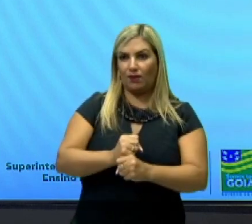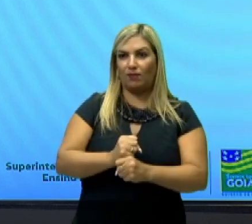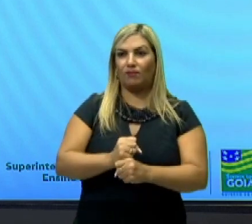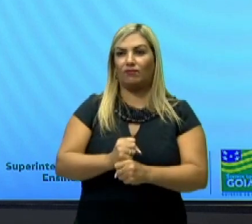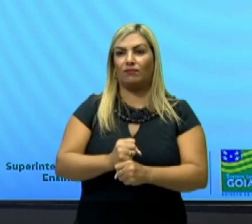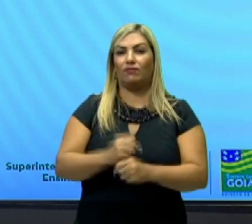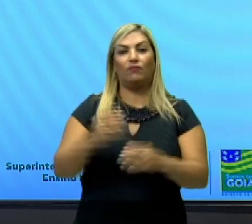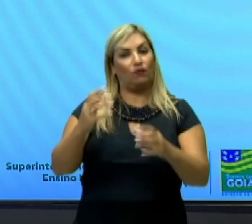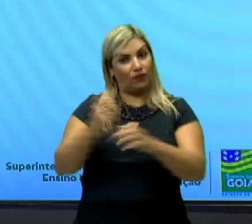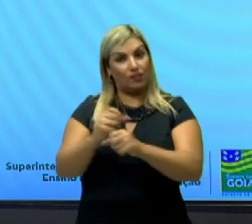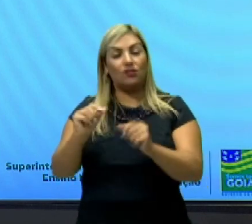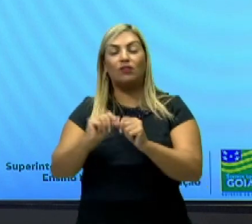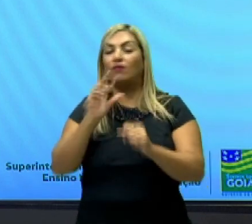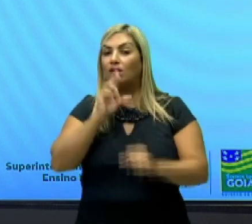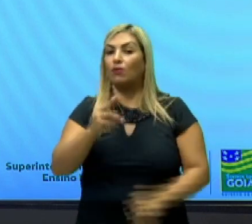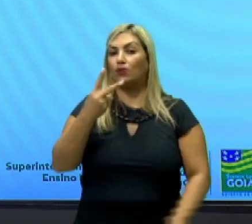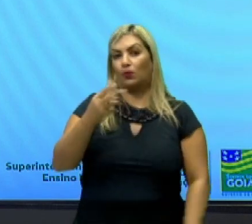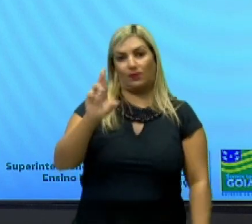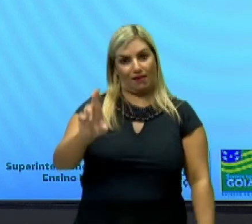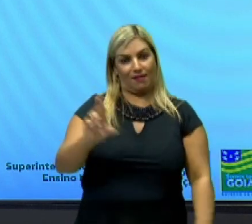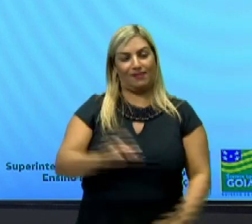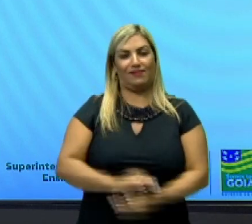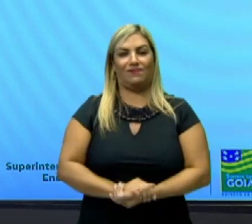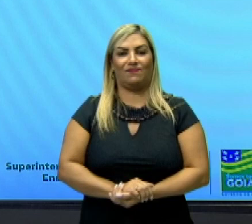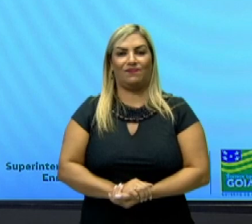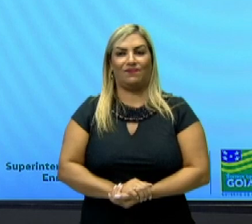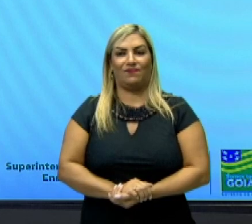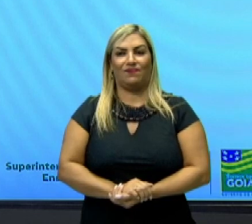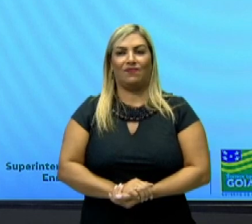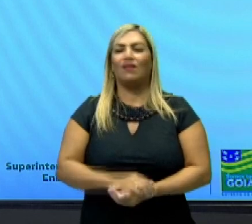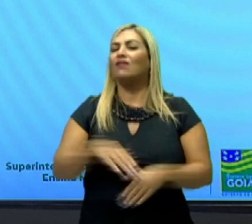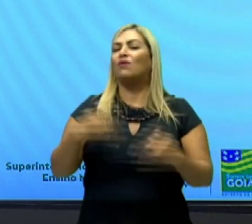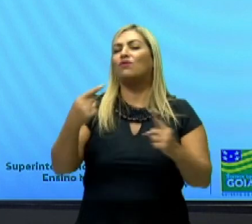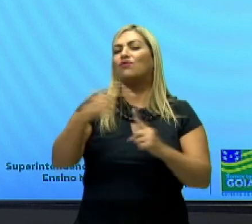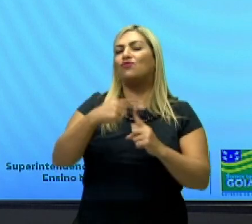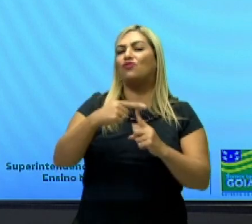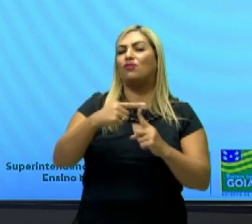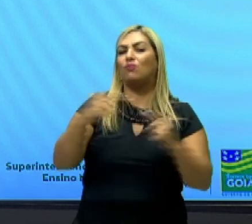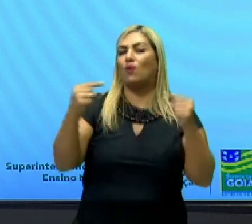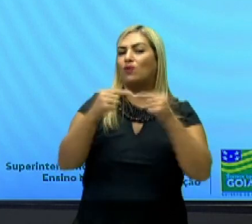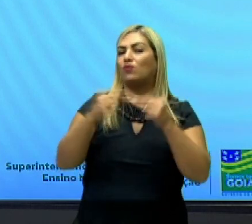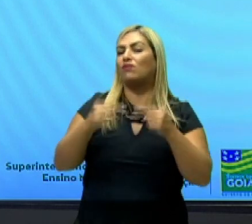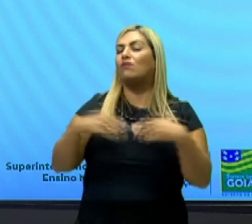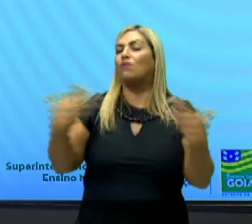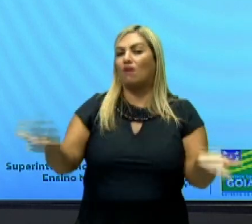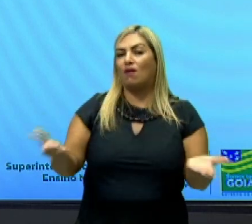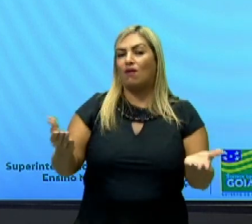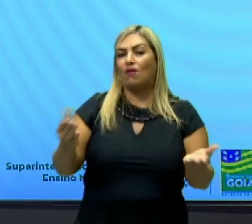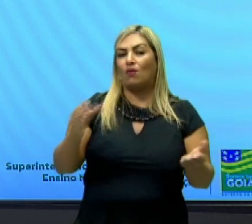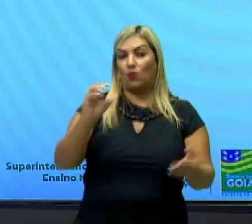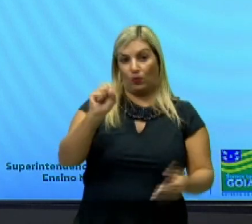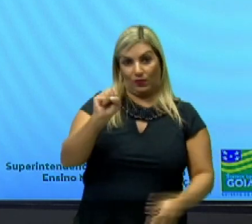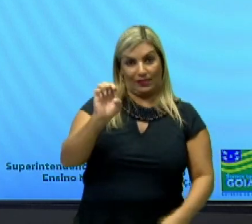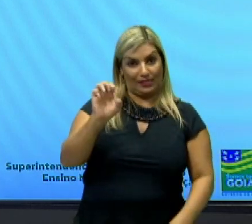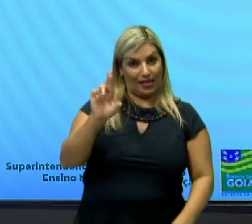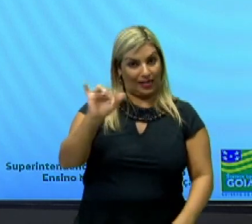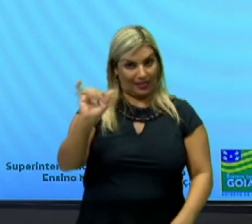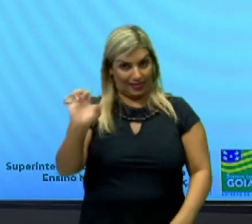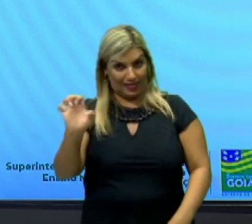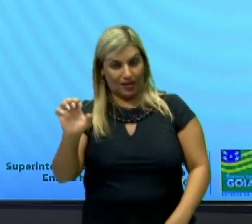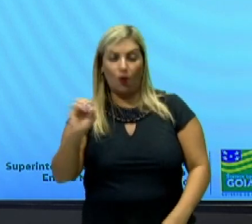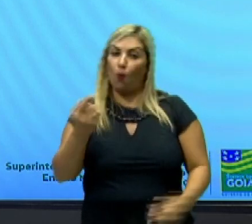formando 2R. Fechou? O que eu faço, então? Agora eu passo a ter que tipo de associação ainda? Série ou paralela agora? Agora é o que,